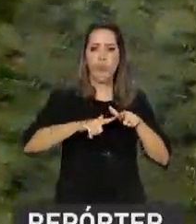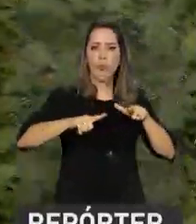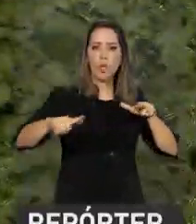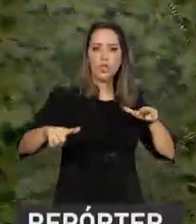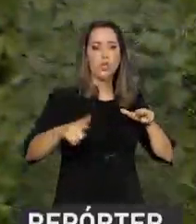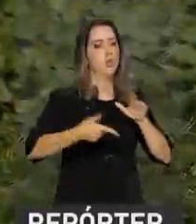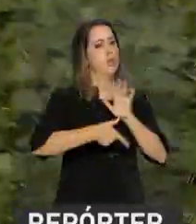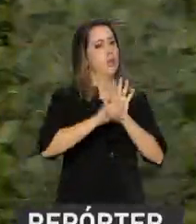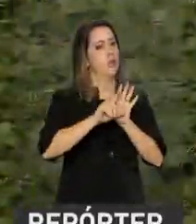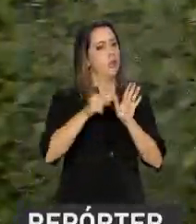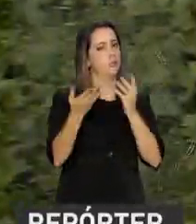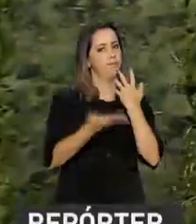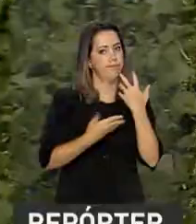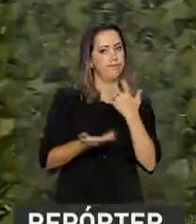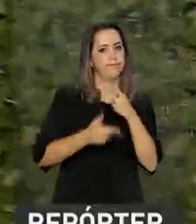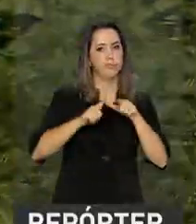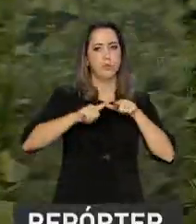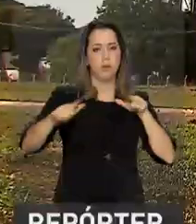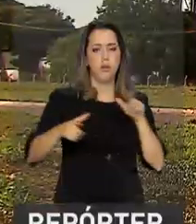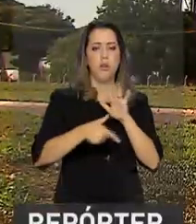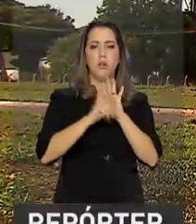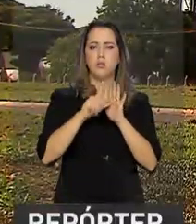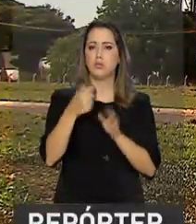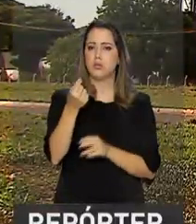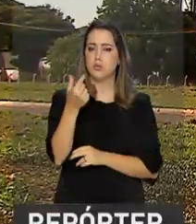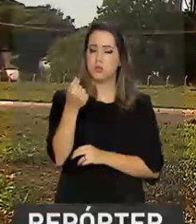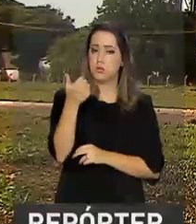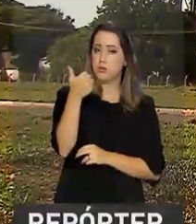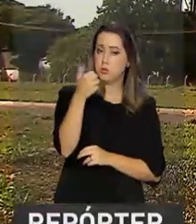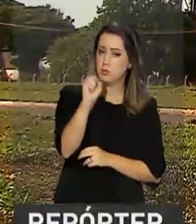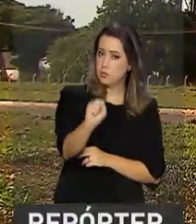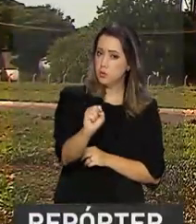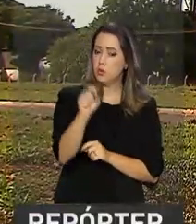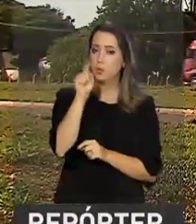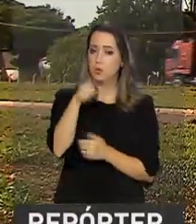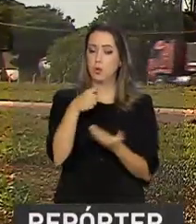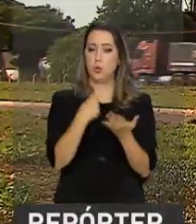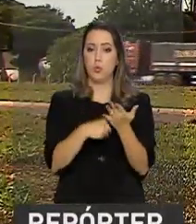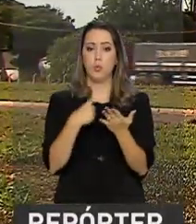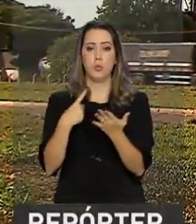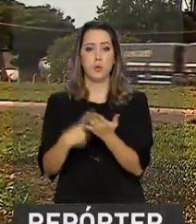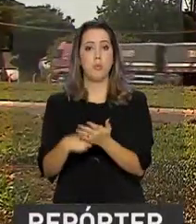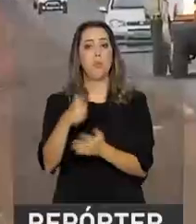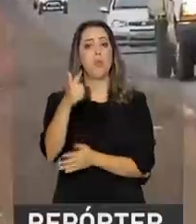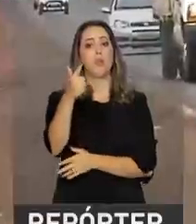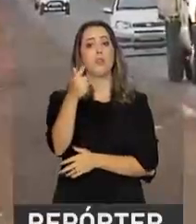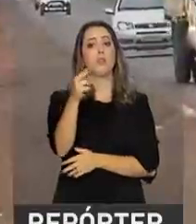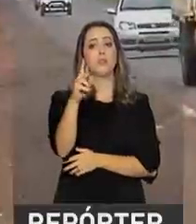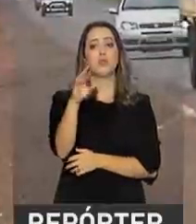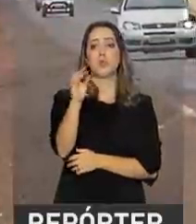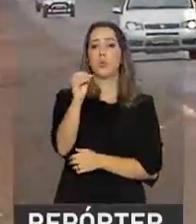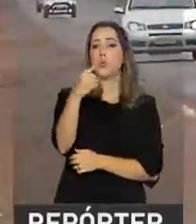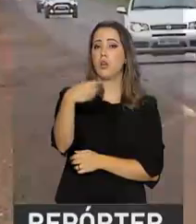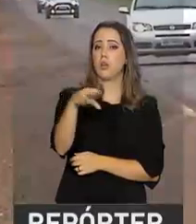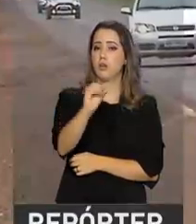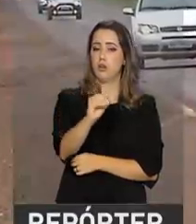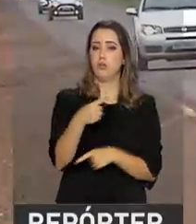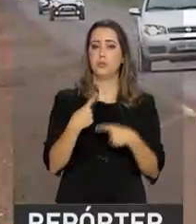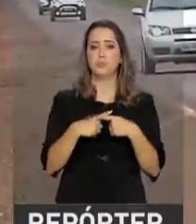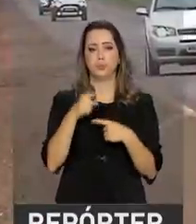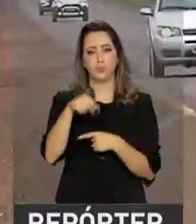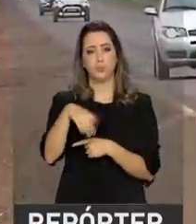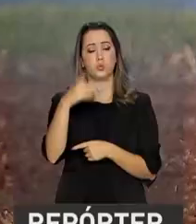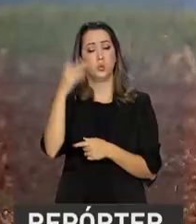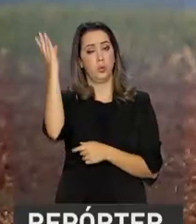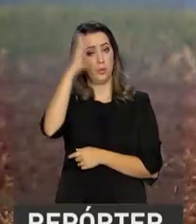grão acordo feito entre a sociedade civil governo e mais de 90% das empresas que comercializam a soja brasileira